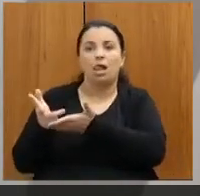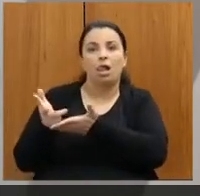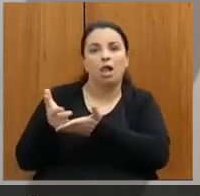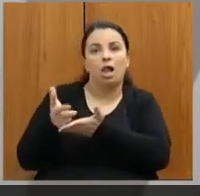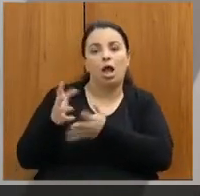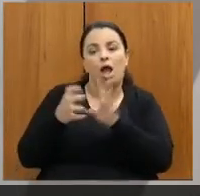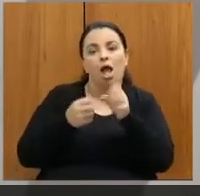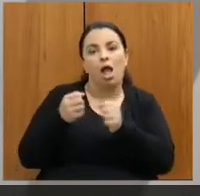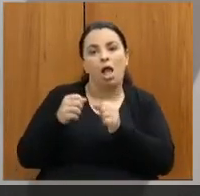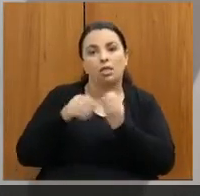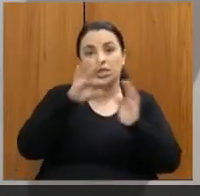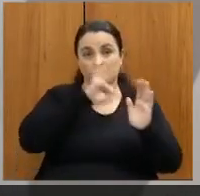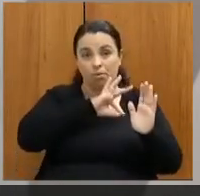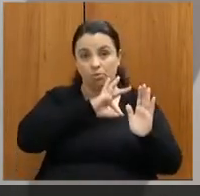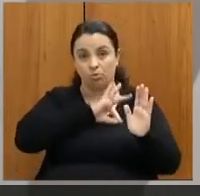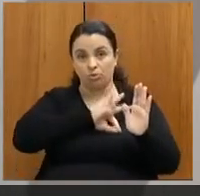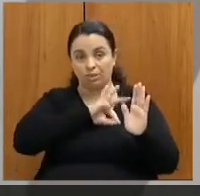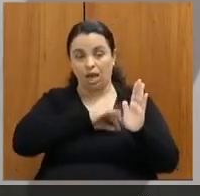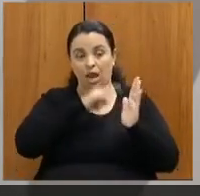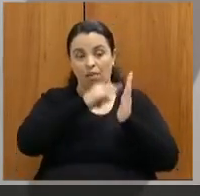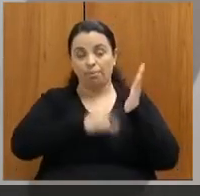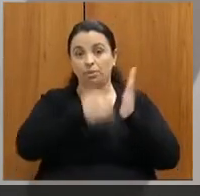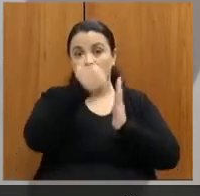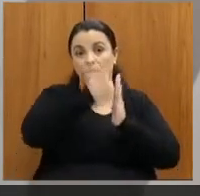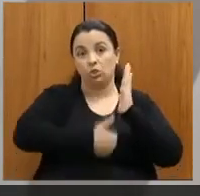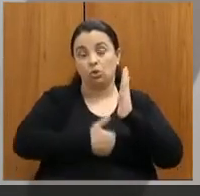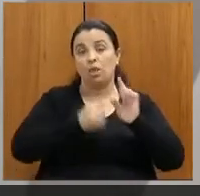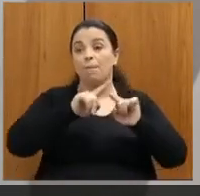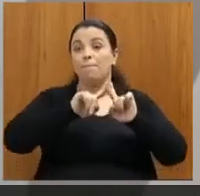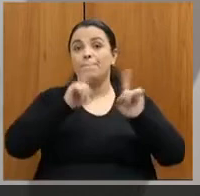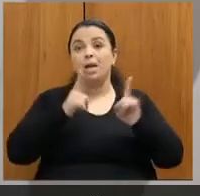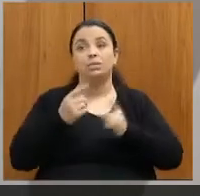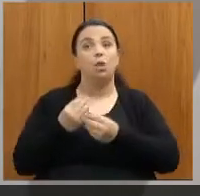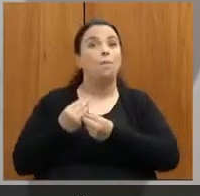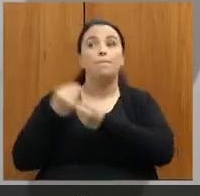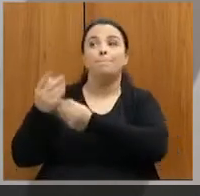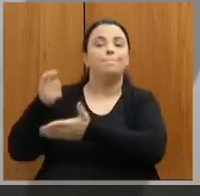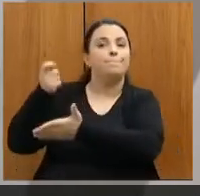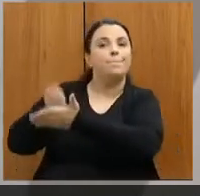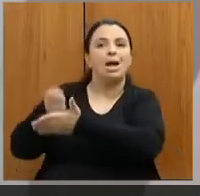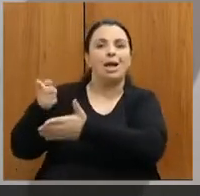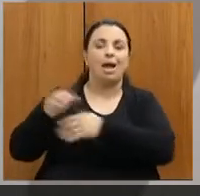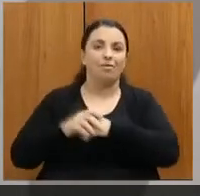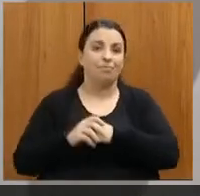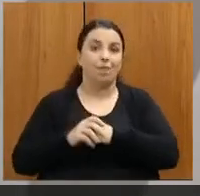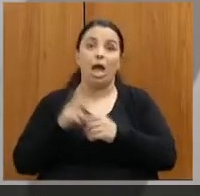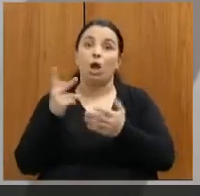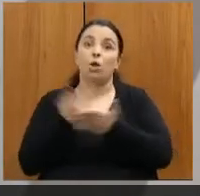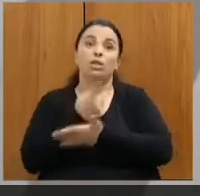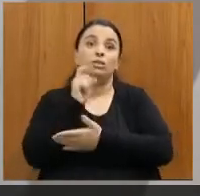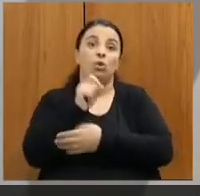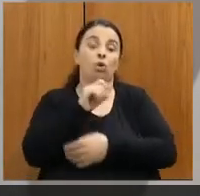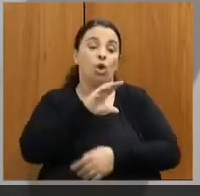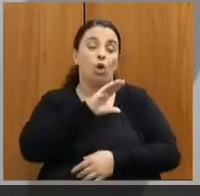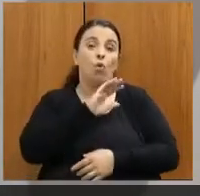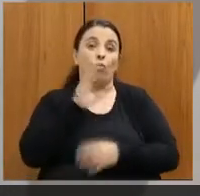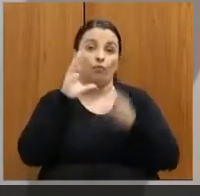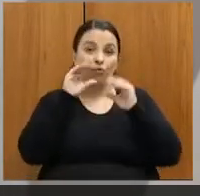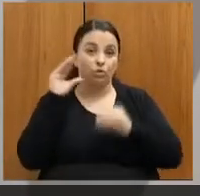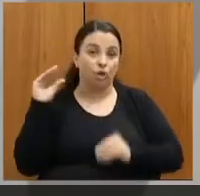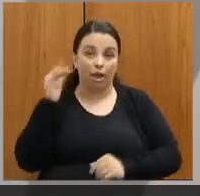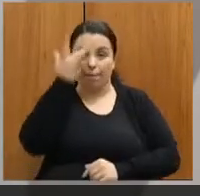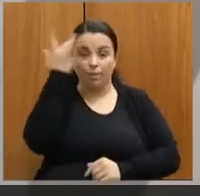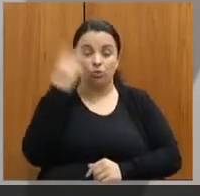gerou é nome de funcionários públicos sendo protestados e sendo colocados no Serasa e no